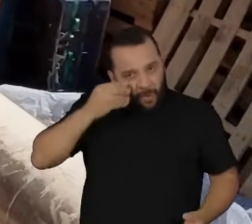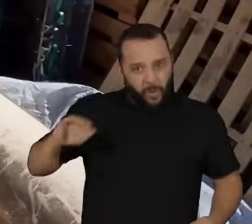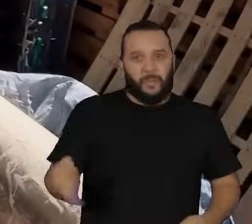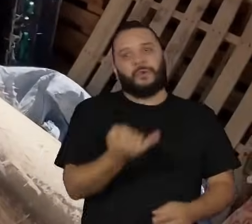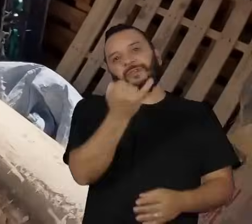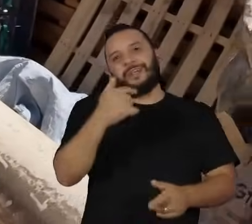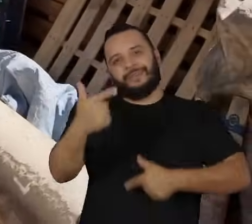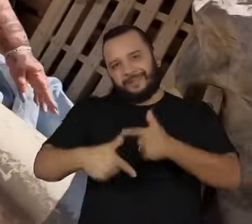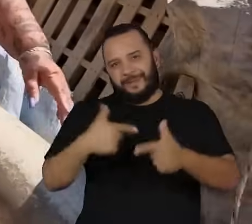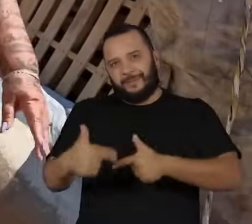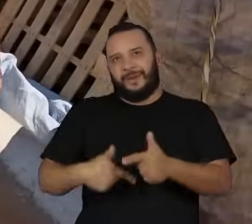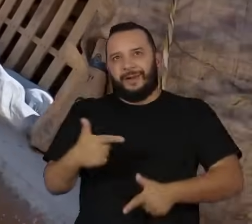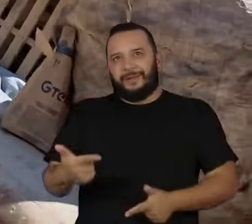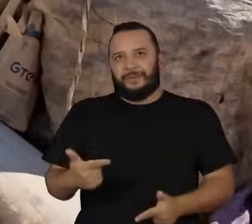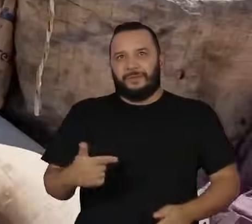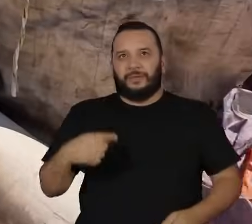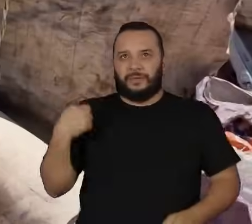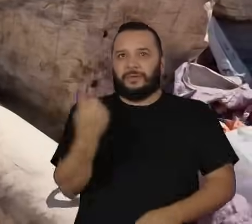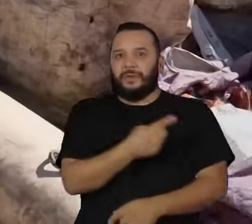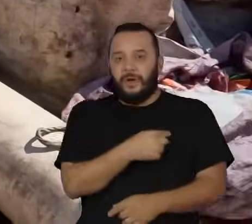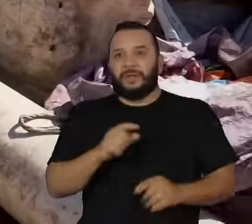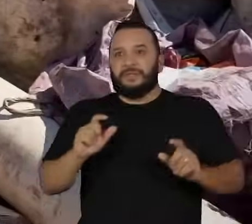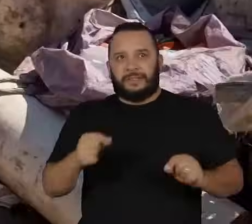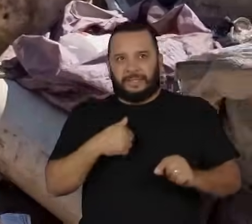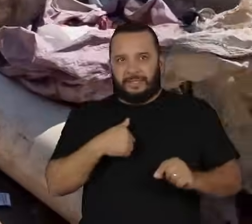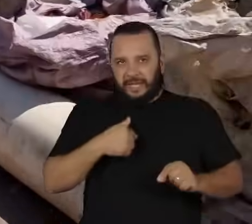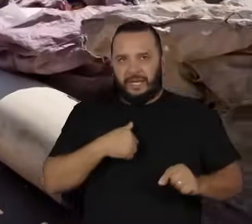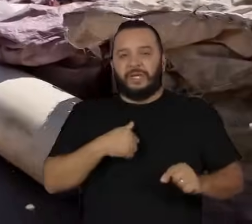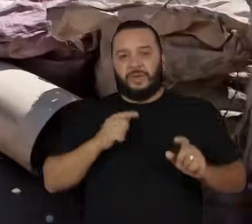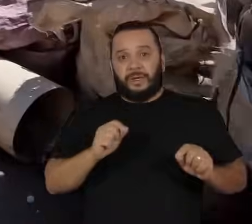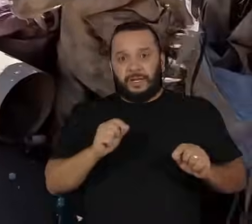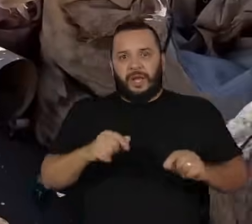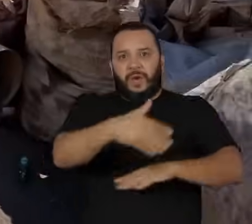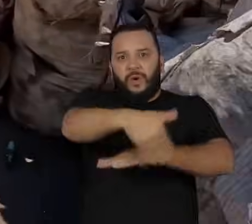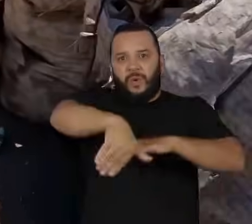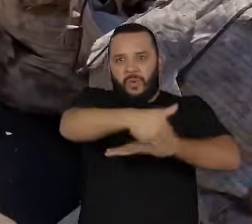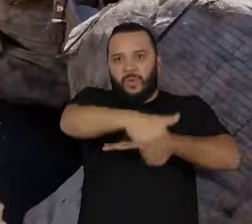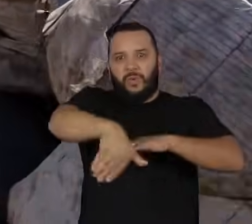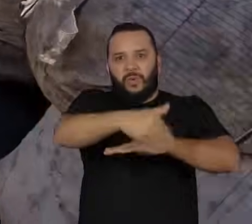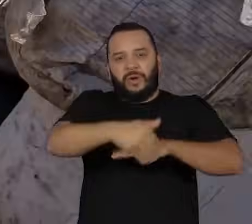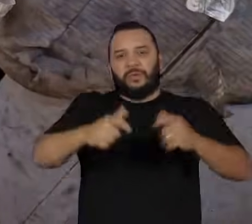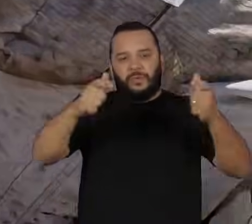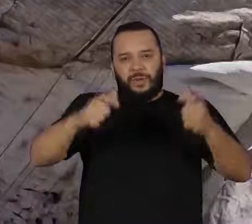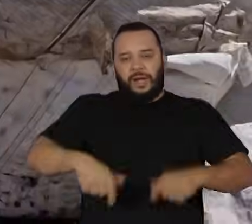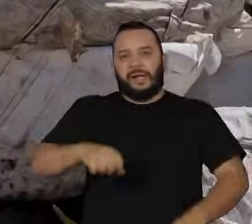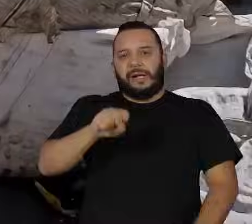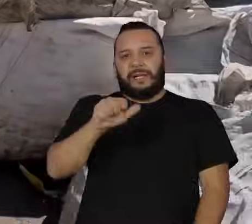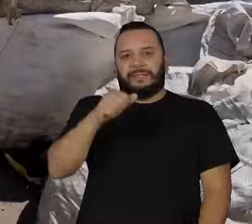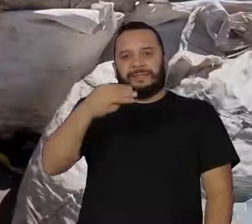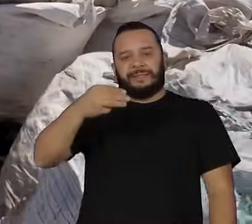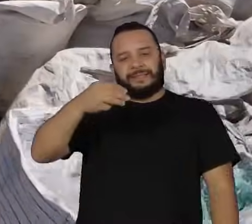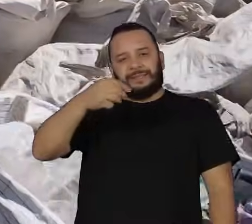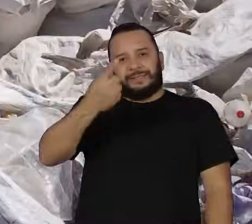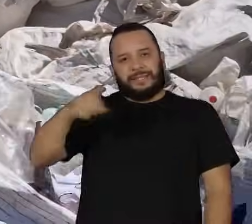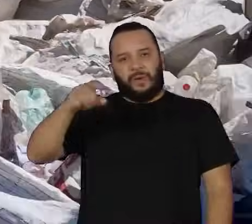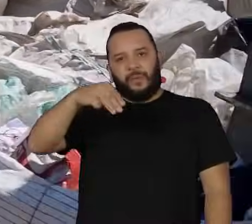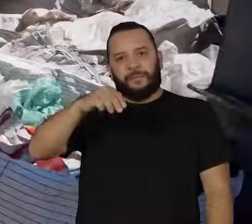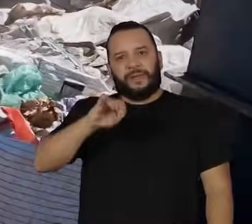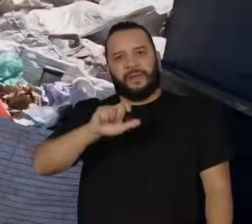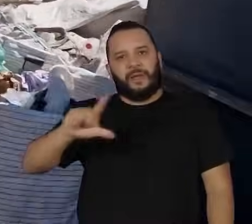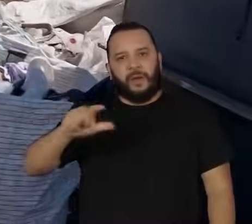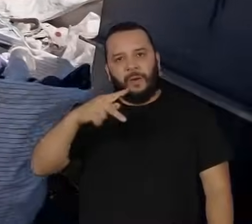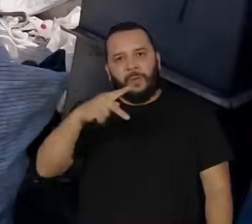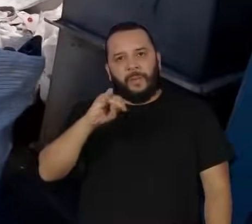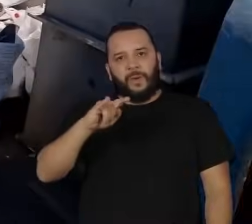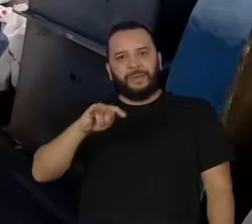de trabalho. Então nós pegamos uma carroça e fomos para as ruas de São Miguel Paulista e aí surgiu